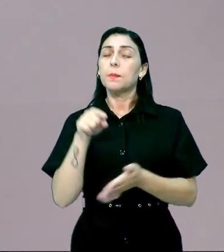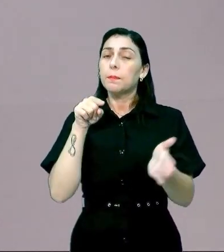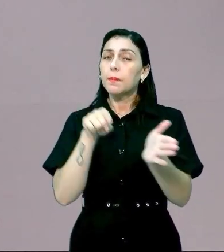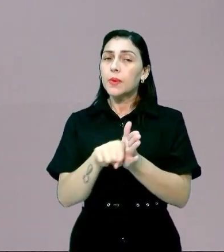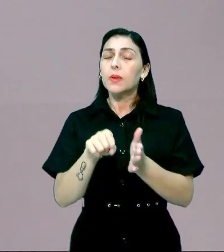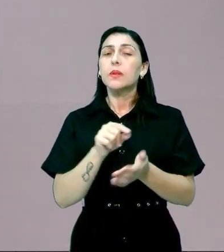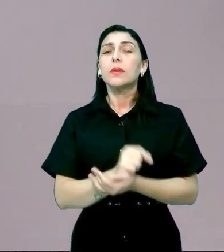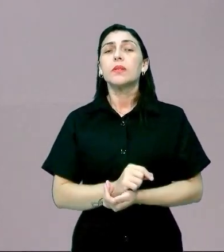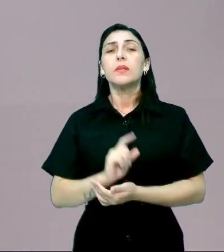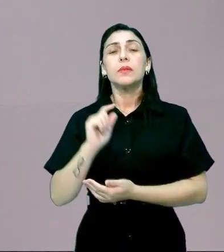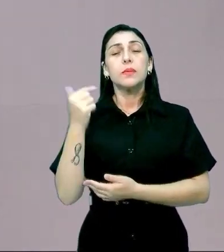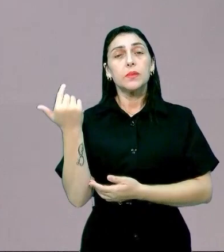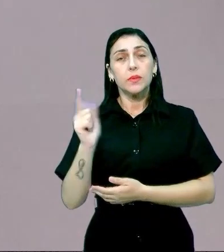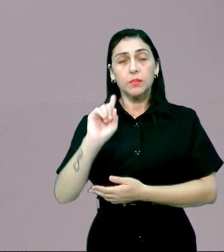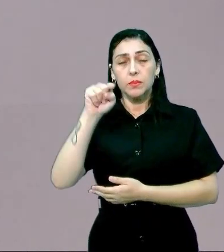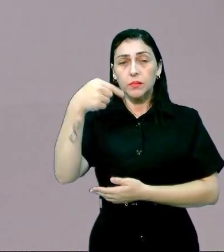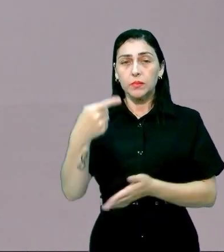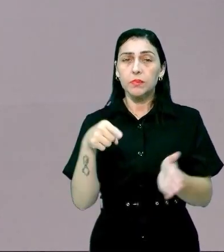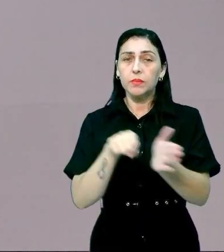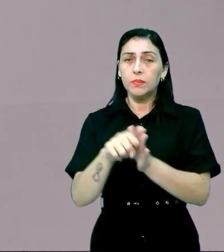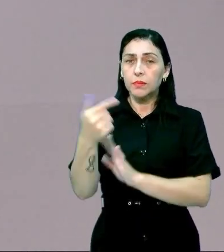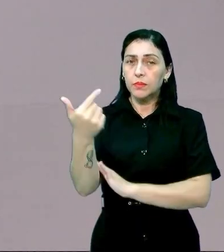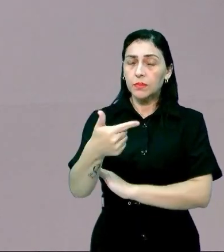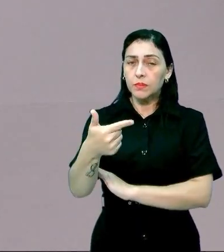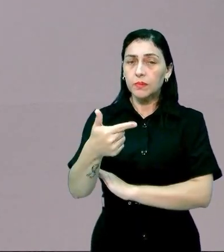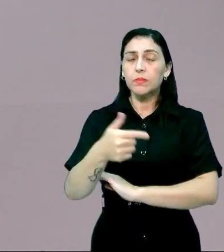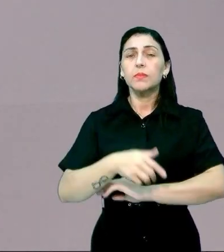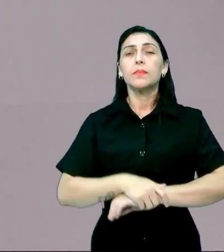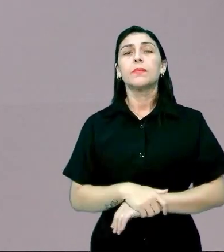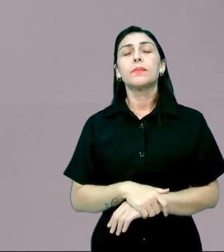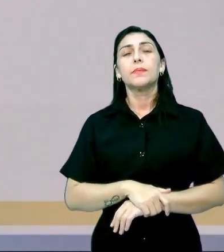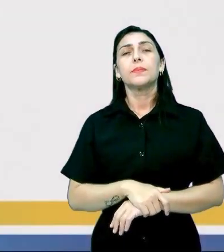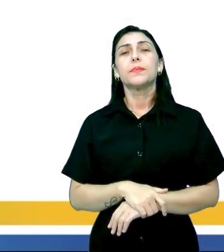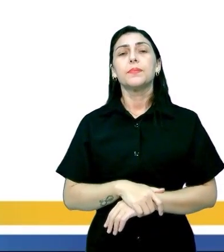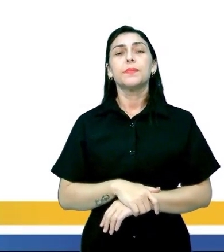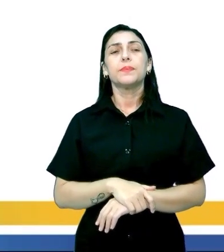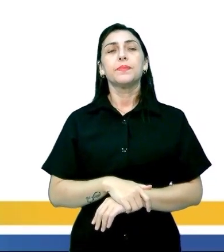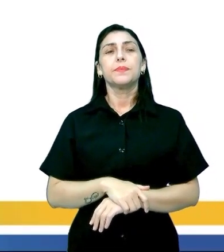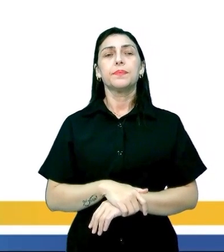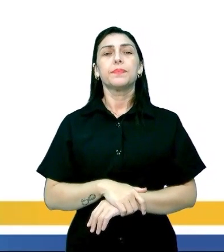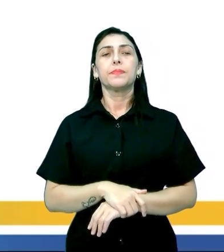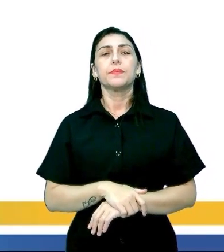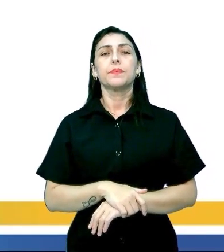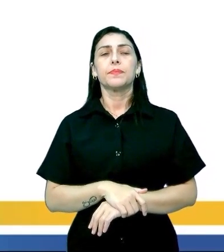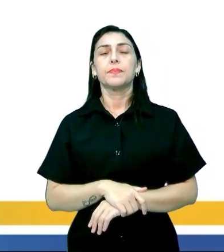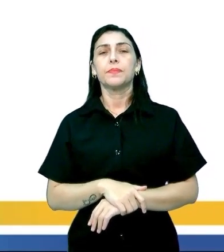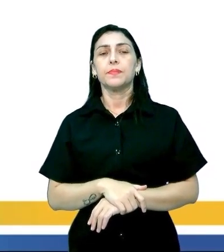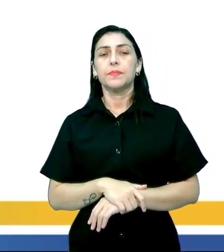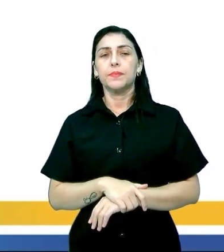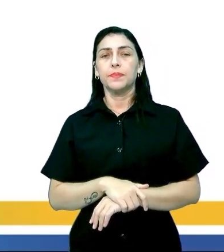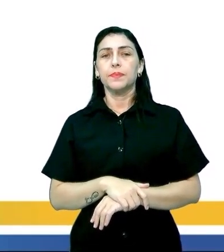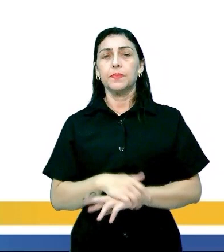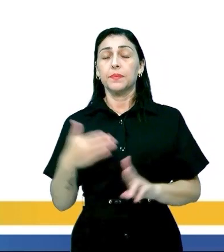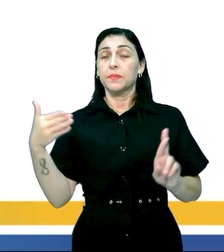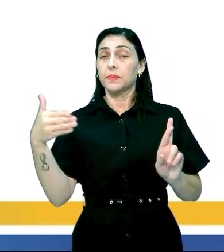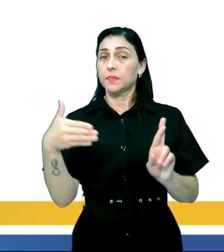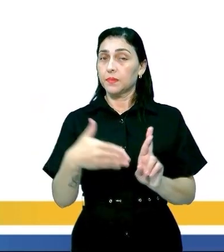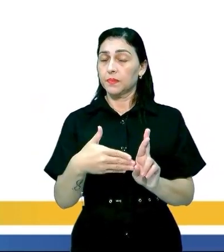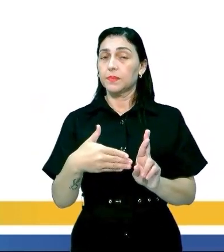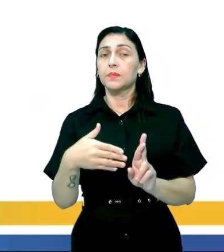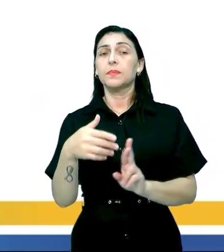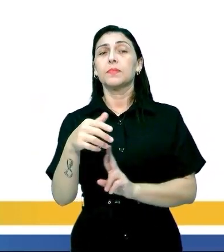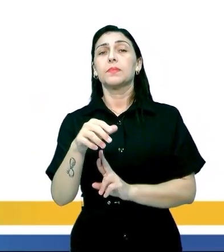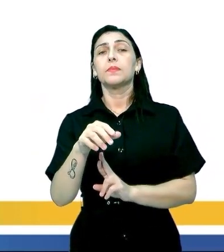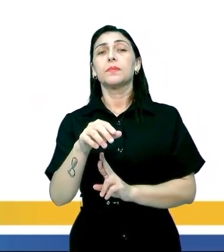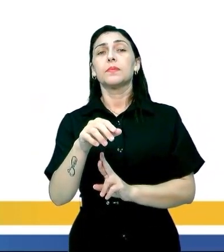questão. Vamos avançar para a próxima questão do nosso exercitando, uma questão referente ao Enem